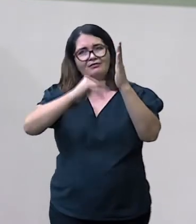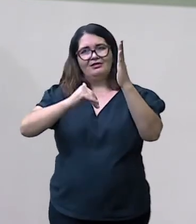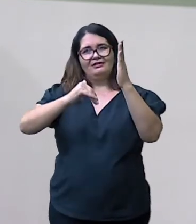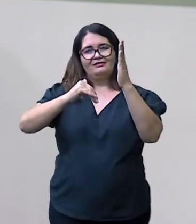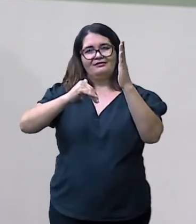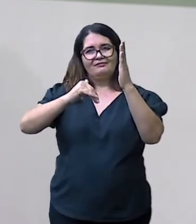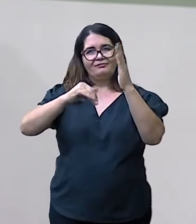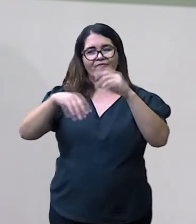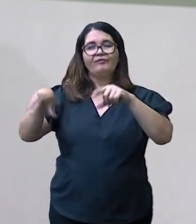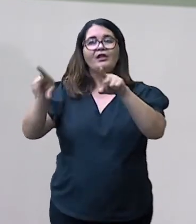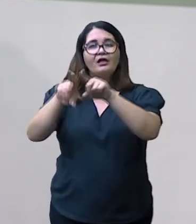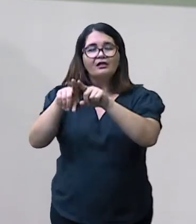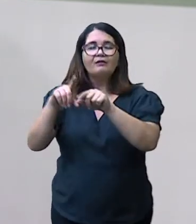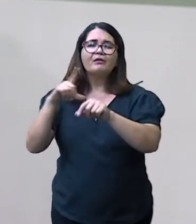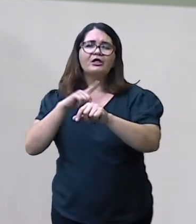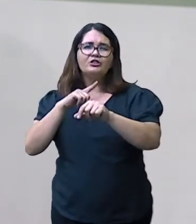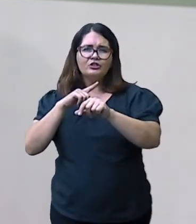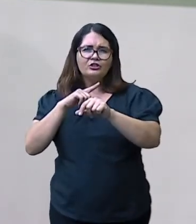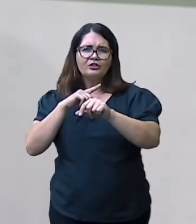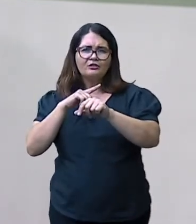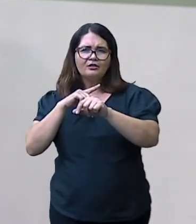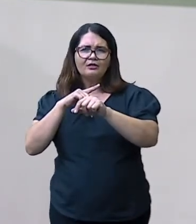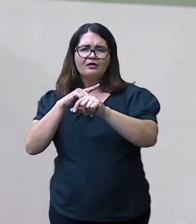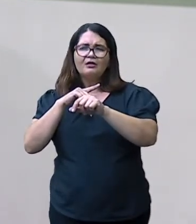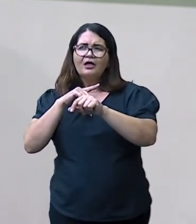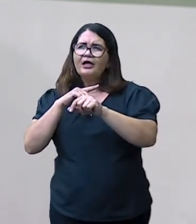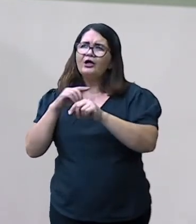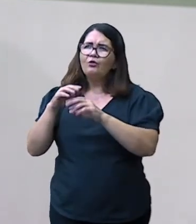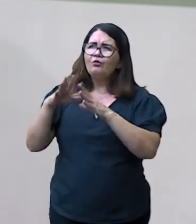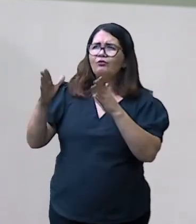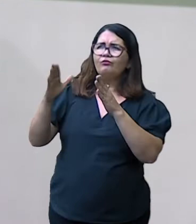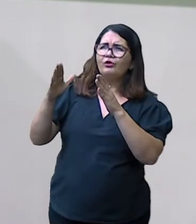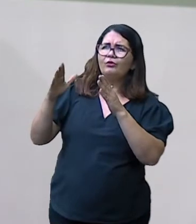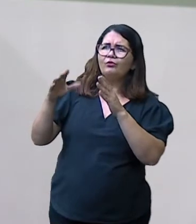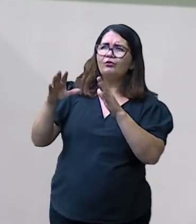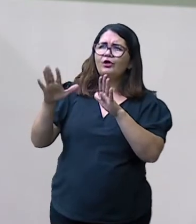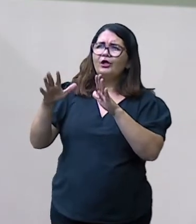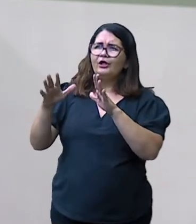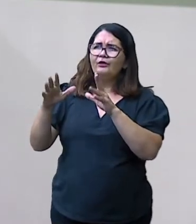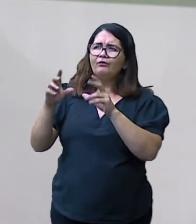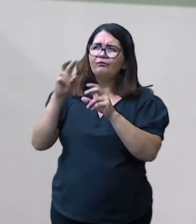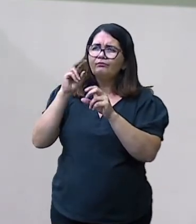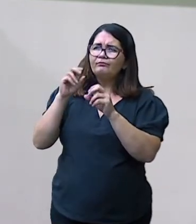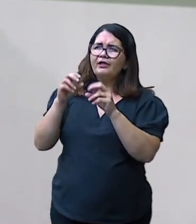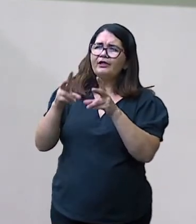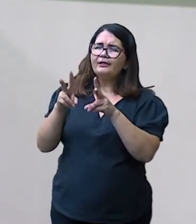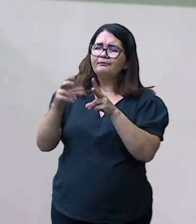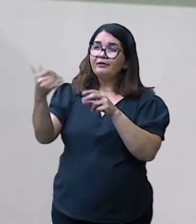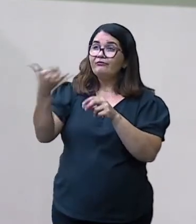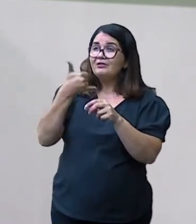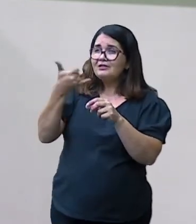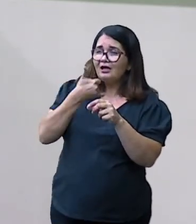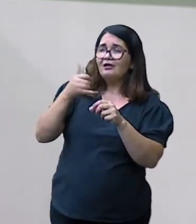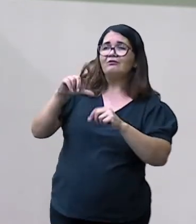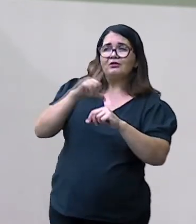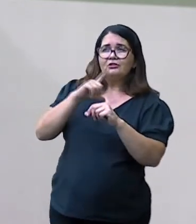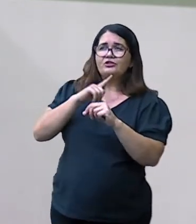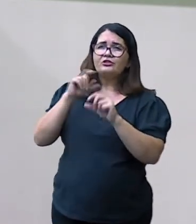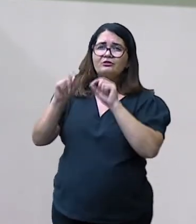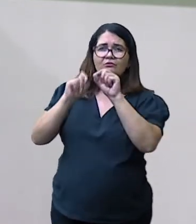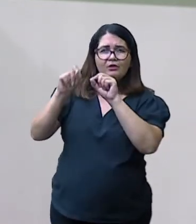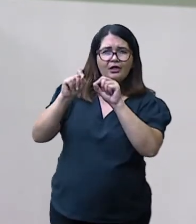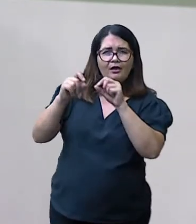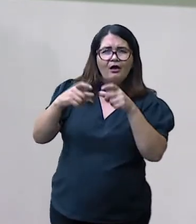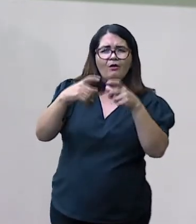E é pena que eu não pude, nós fomos lá num domingo e tinha até uma igreja lá e tudo, em homenagem